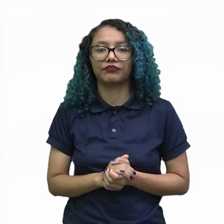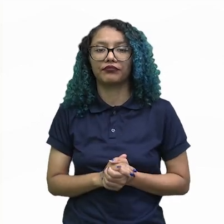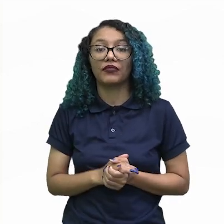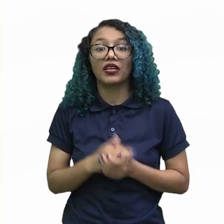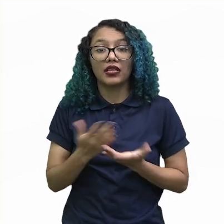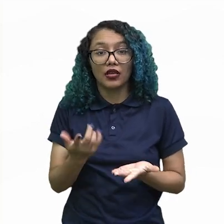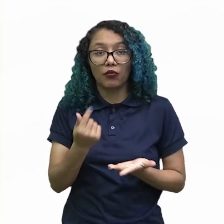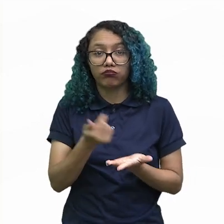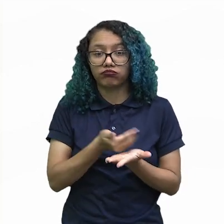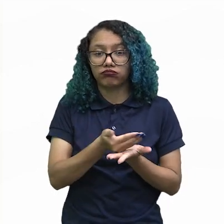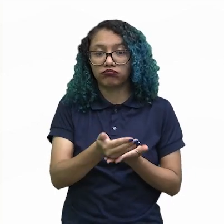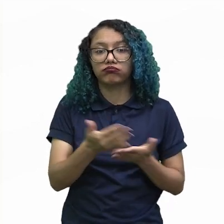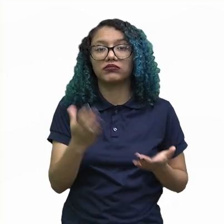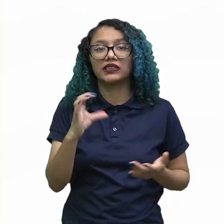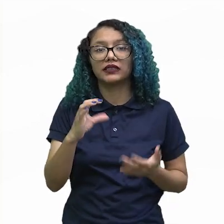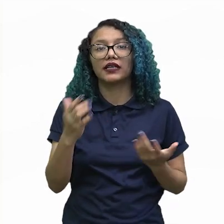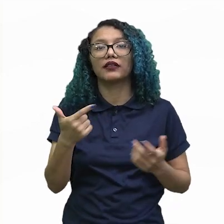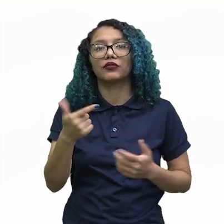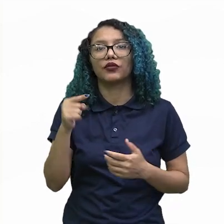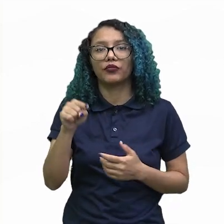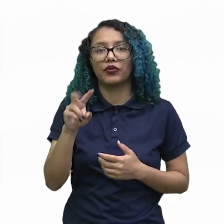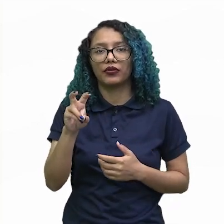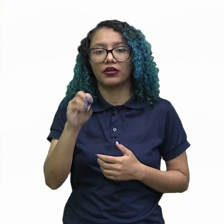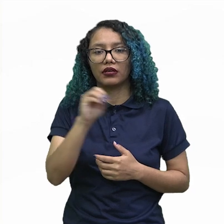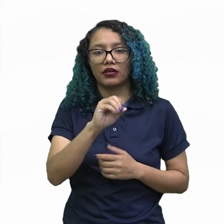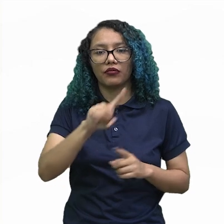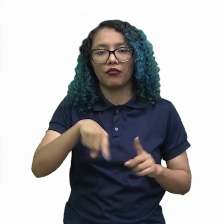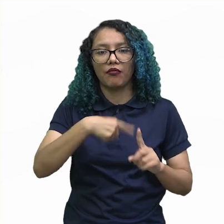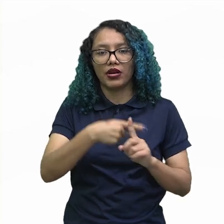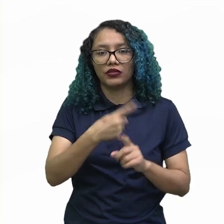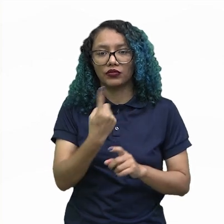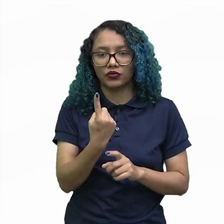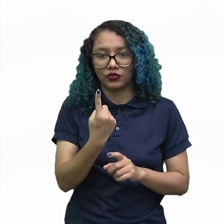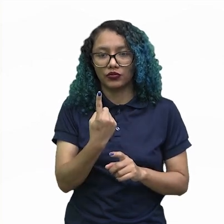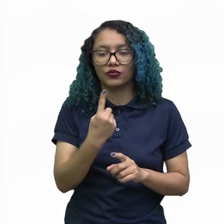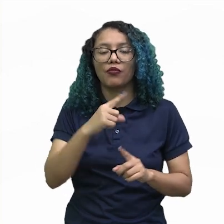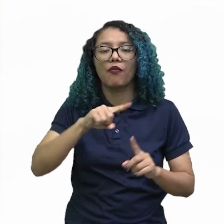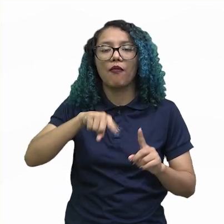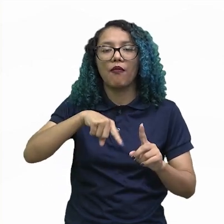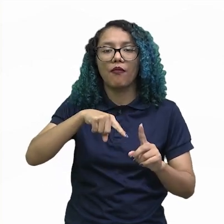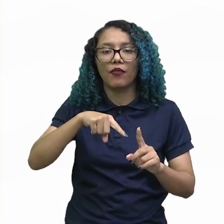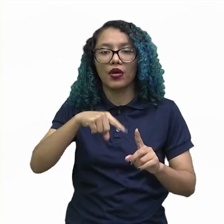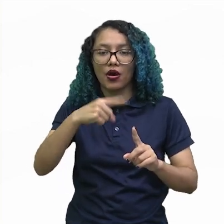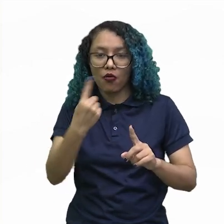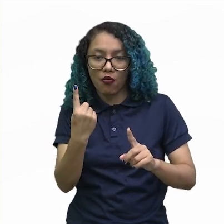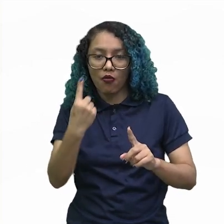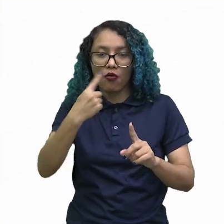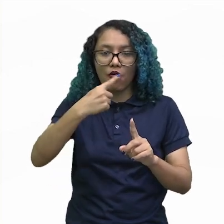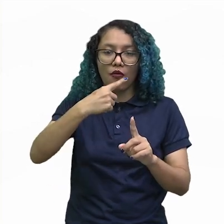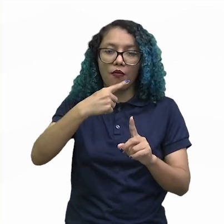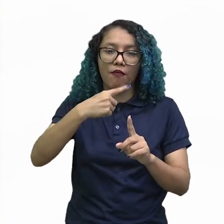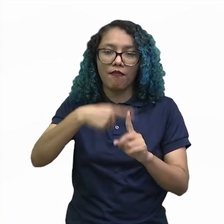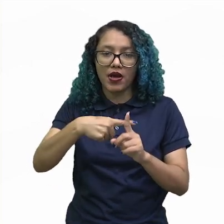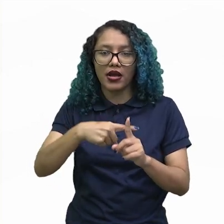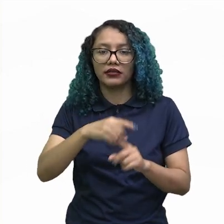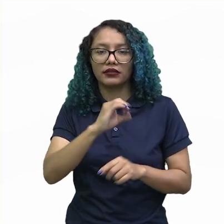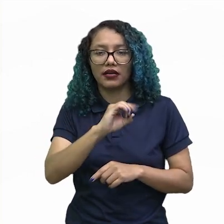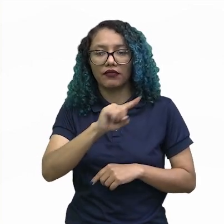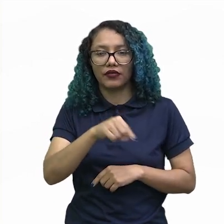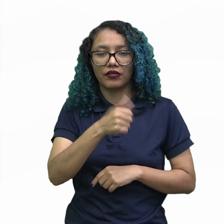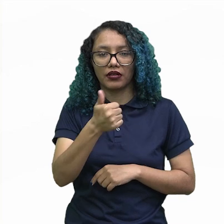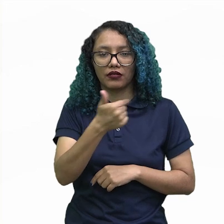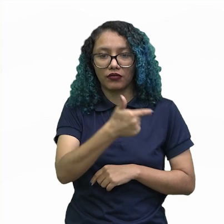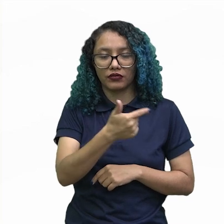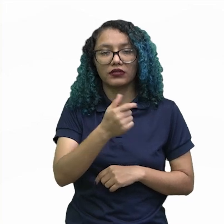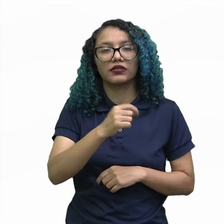que é o capital inicial, 1 mais 0,12, não é isso? Que é o valor da taxa na forma